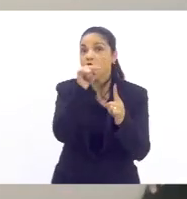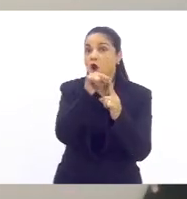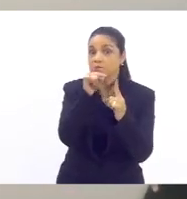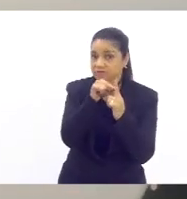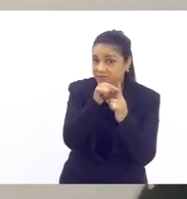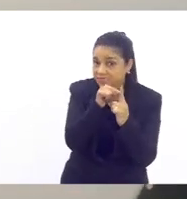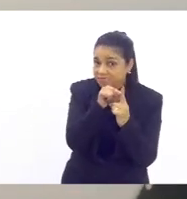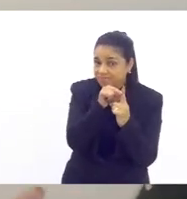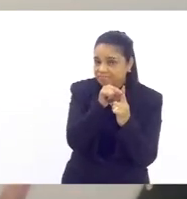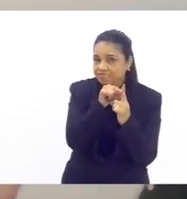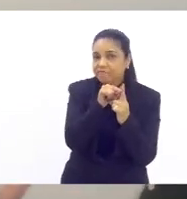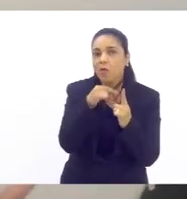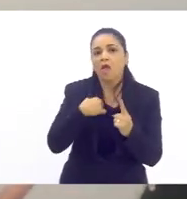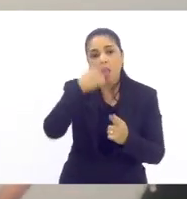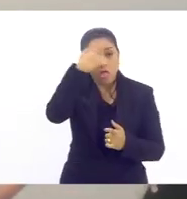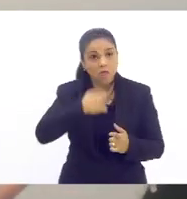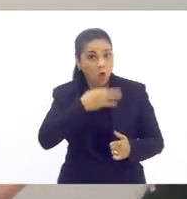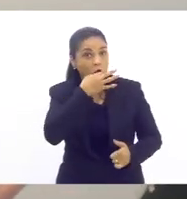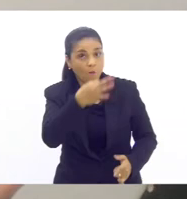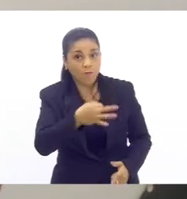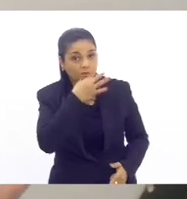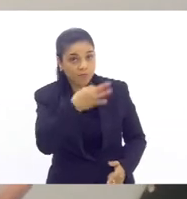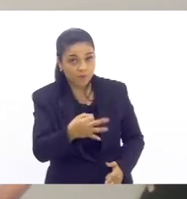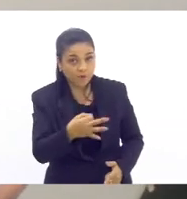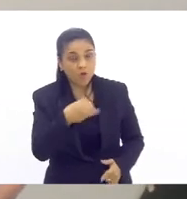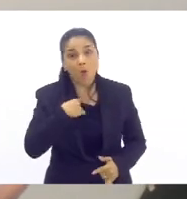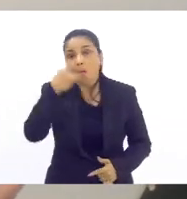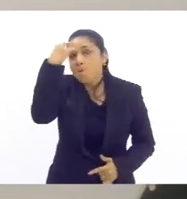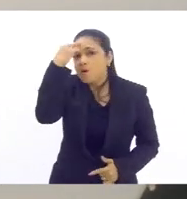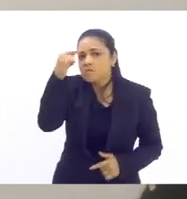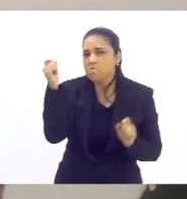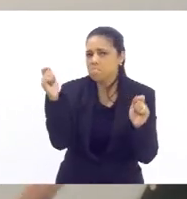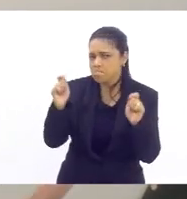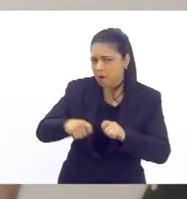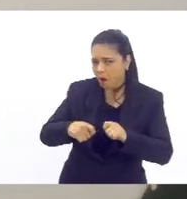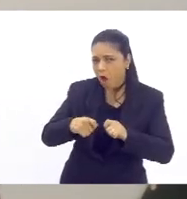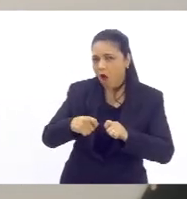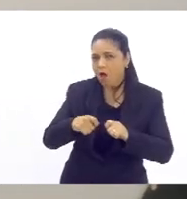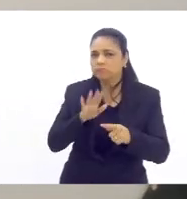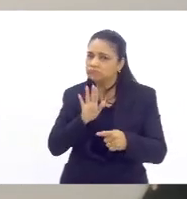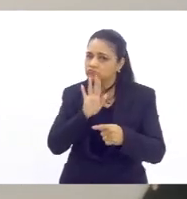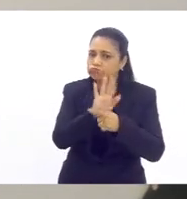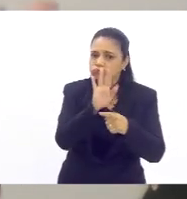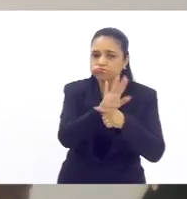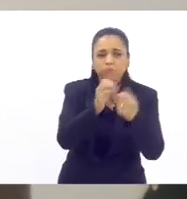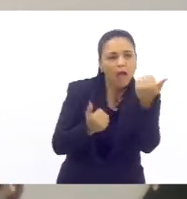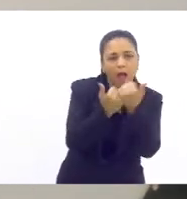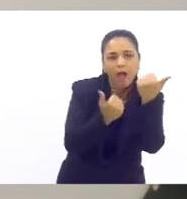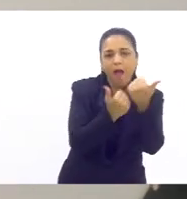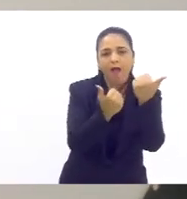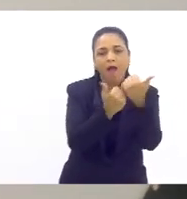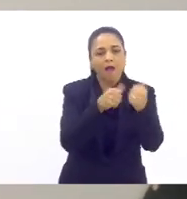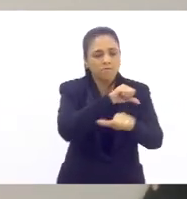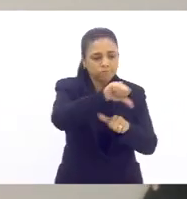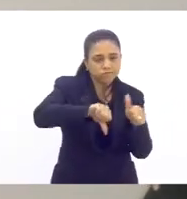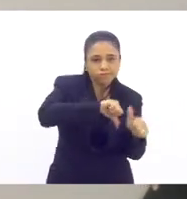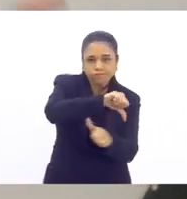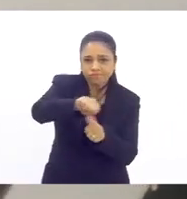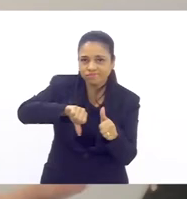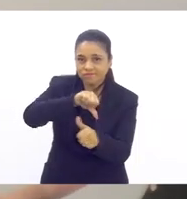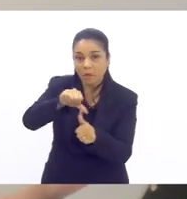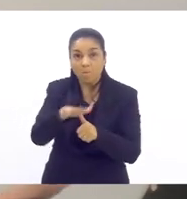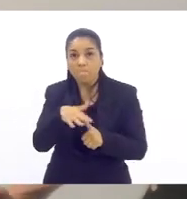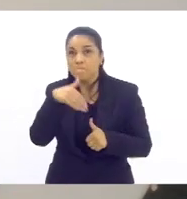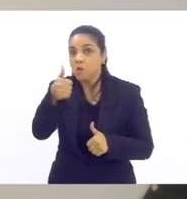né o que eu acho que o que o que a gente pensa que poderia contribuir numa mudança numa